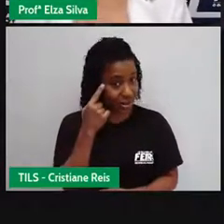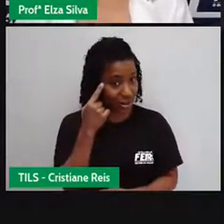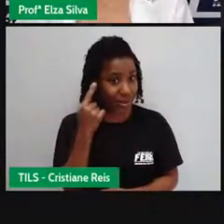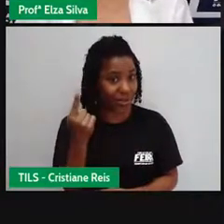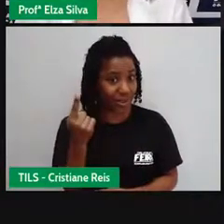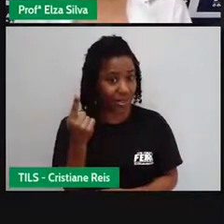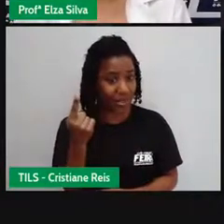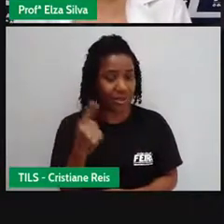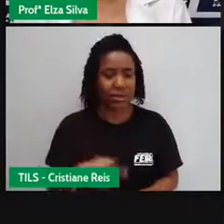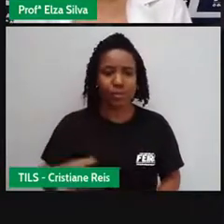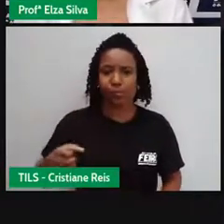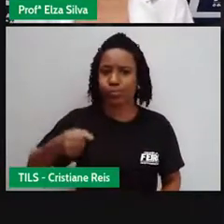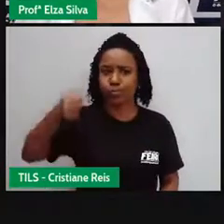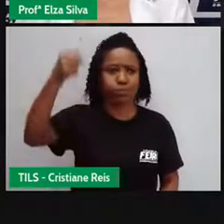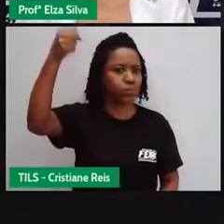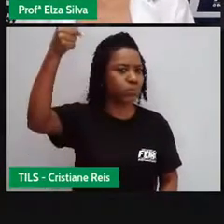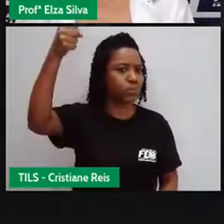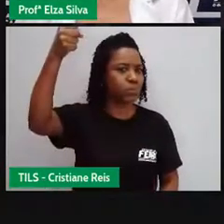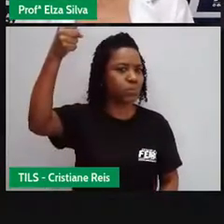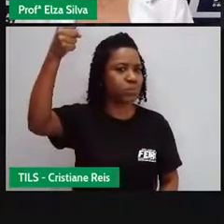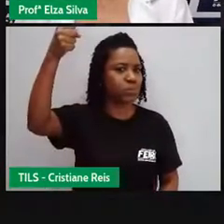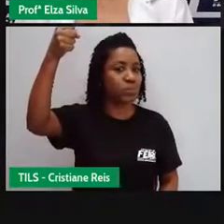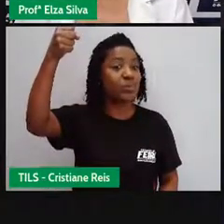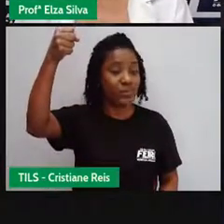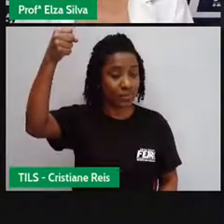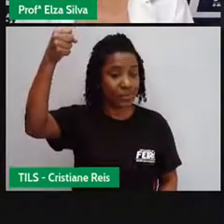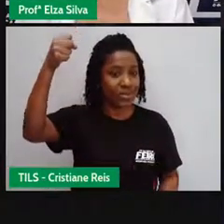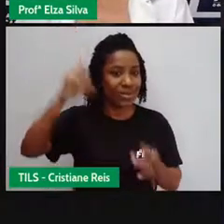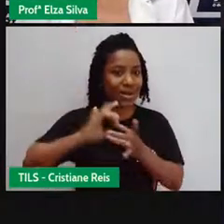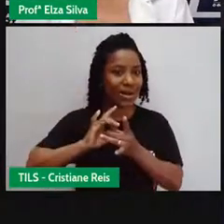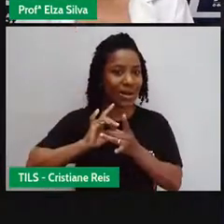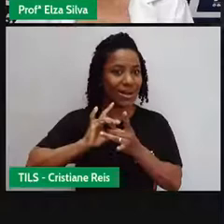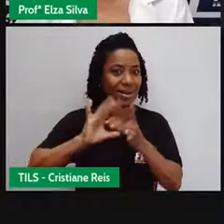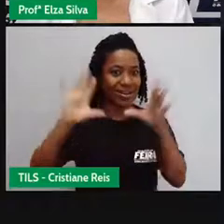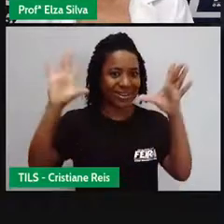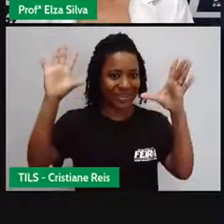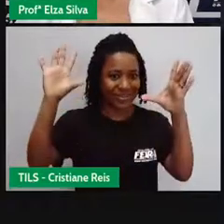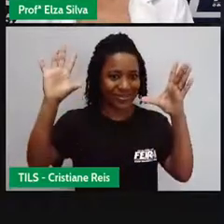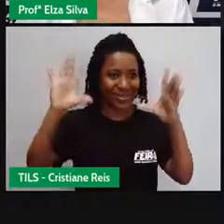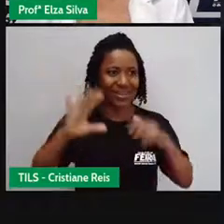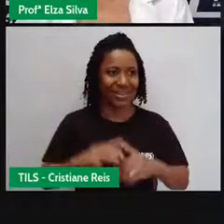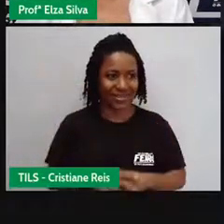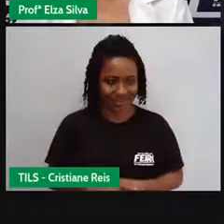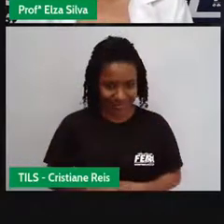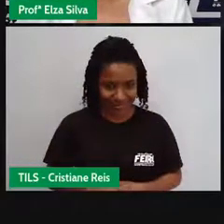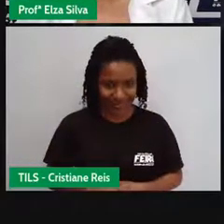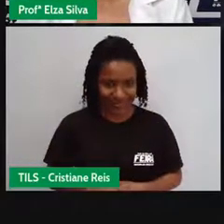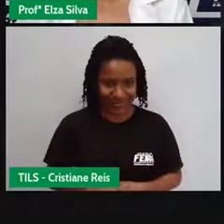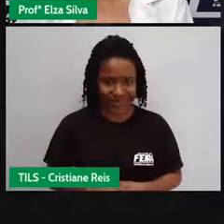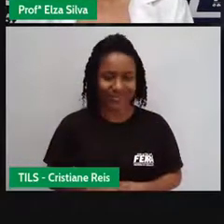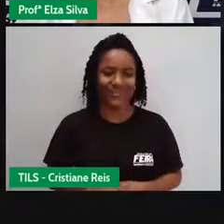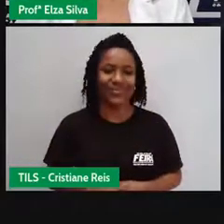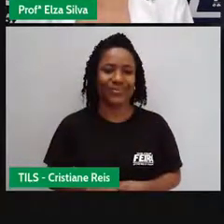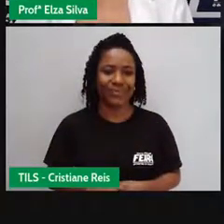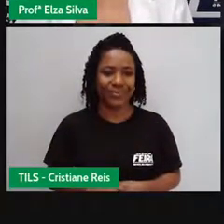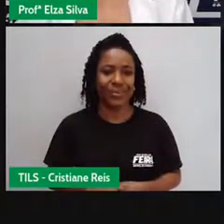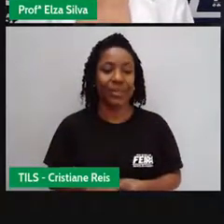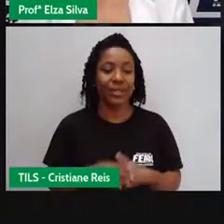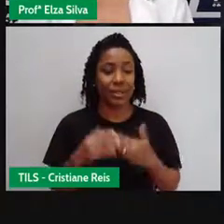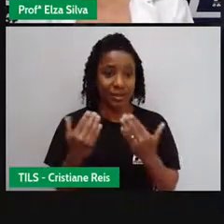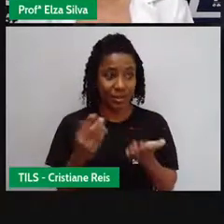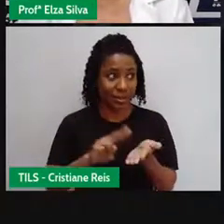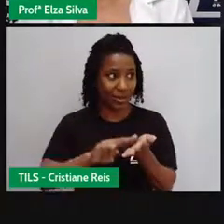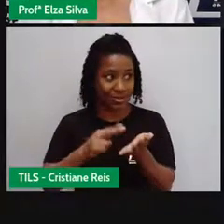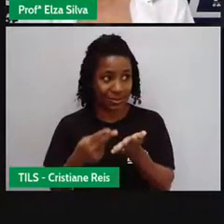Estátua da Liberdade. Is a national monument that is associated with Independence Day. Então, a Estátua